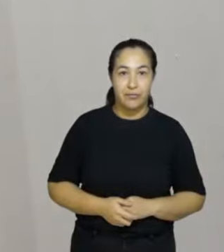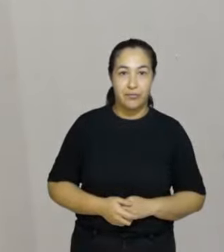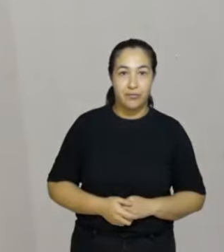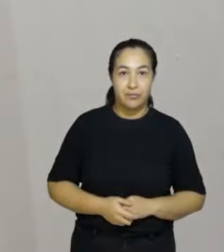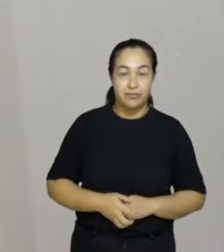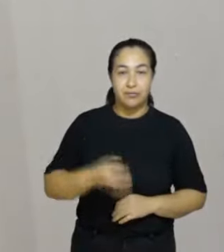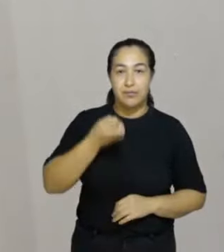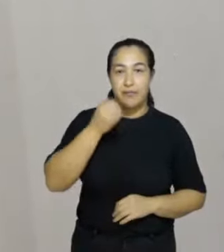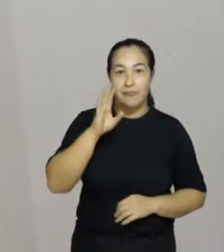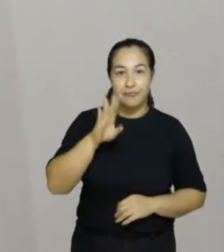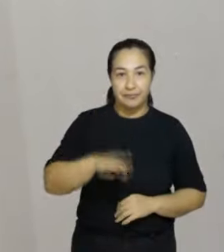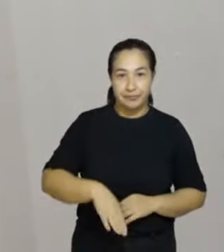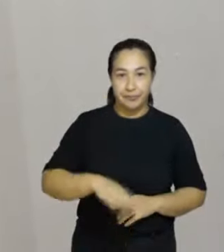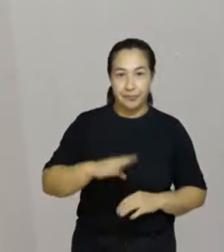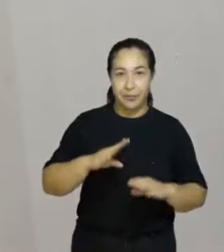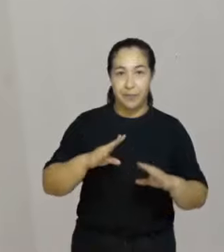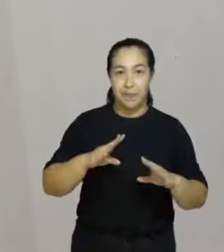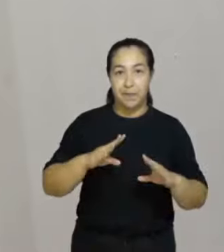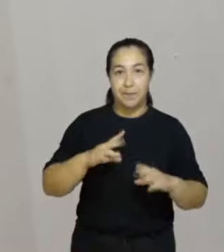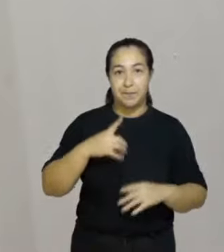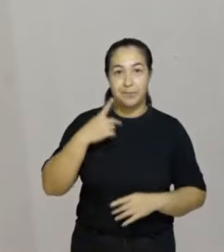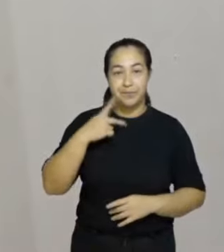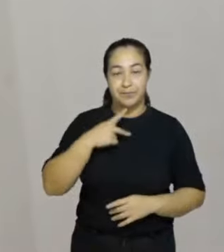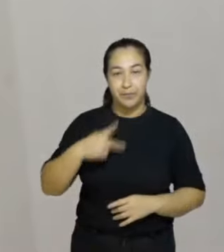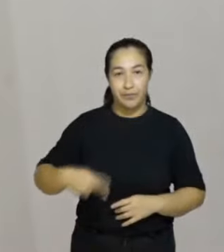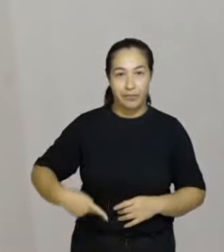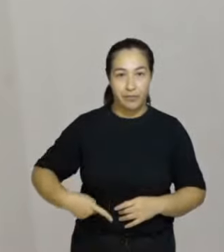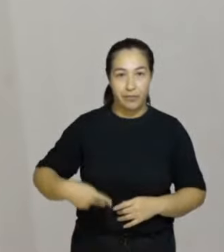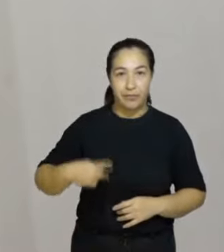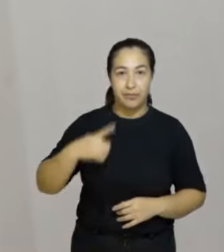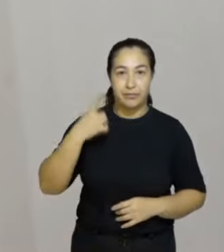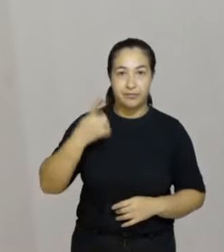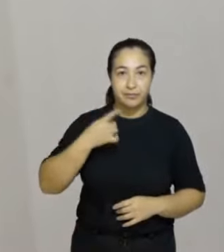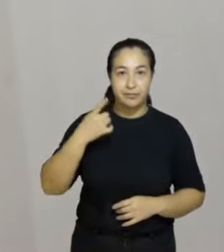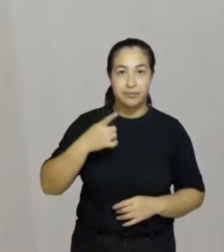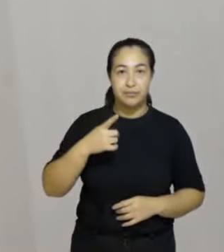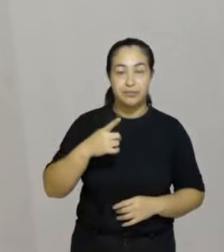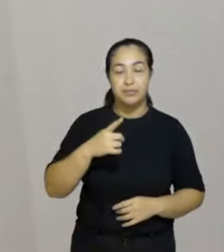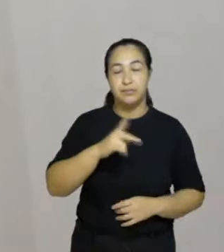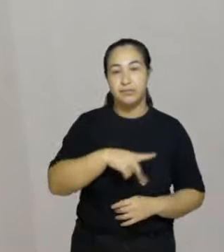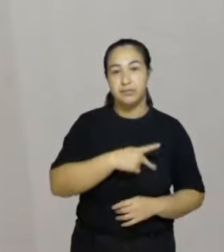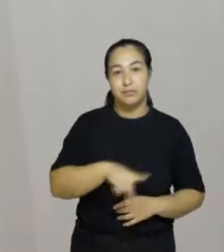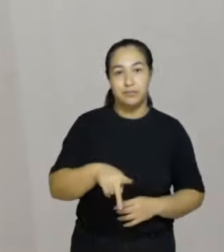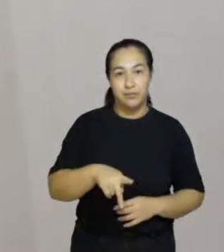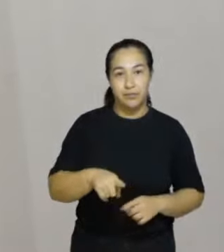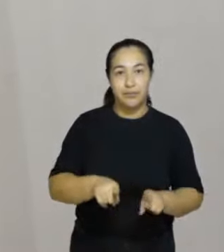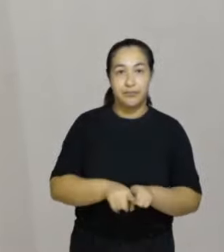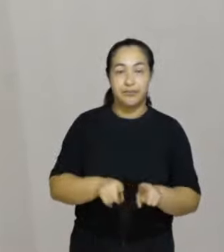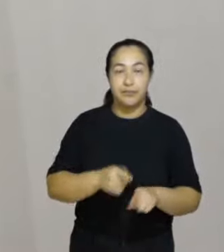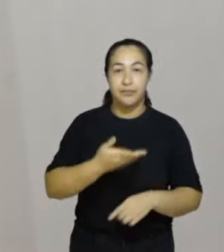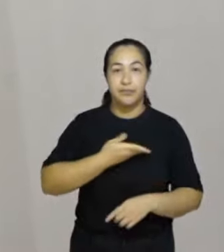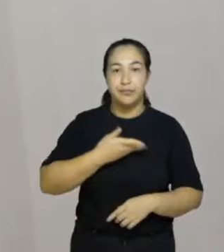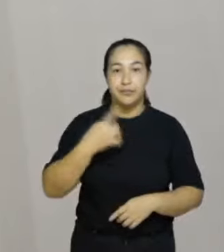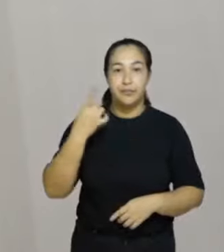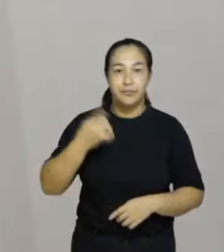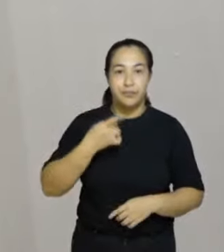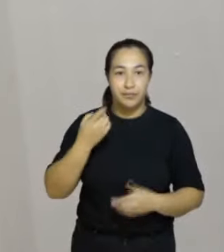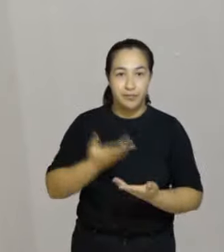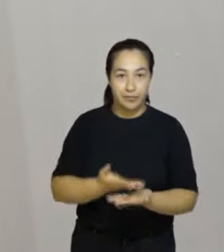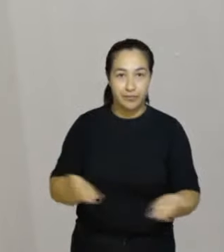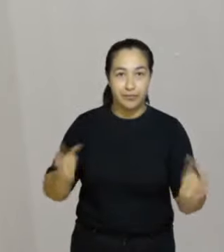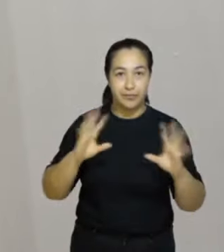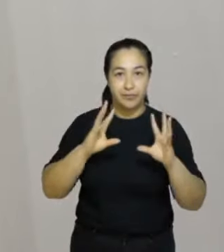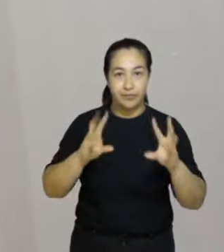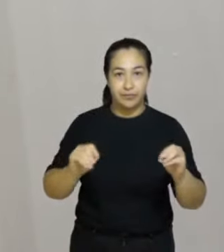Boa tarde, senhor presidente. Boa tarde aos nobres colegas deputados e deputadas